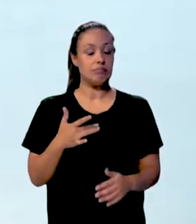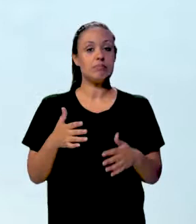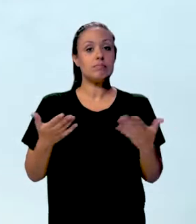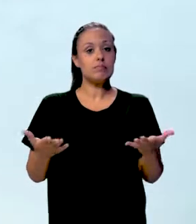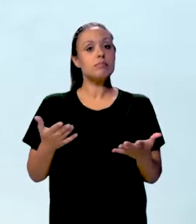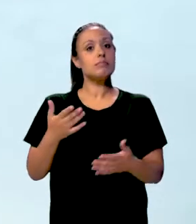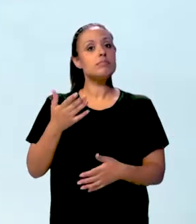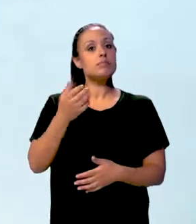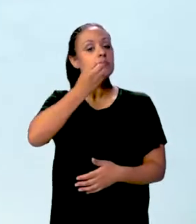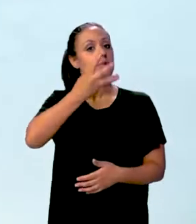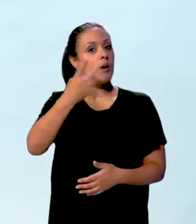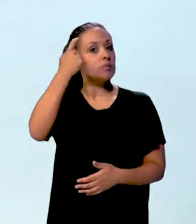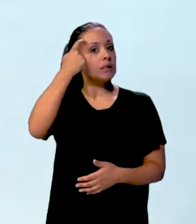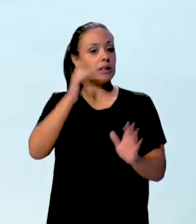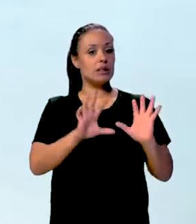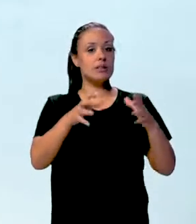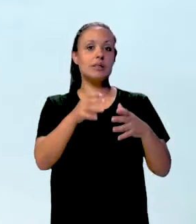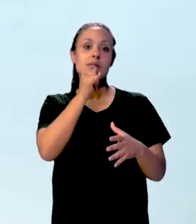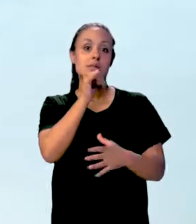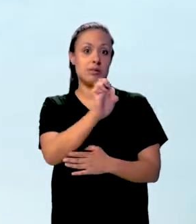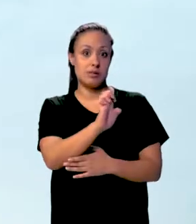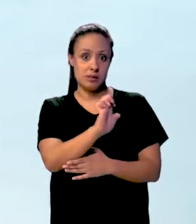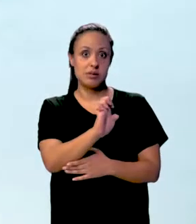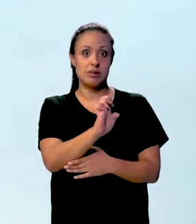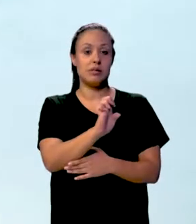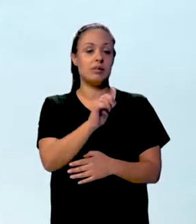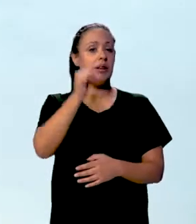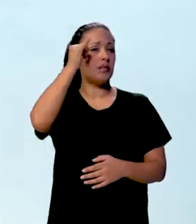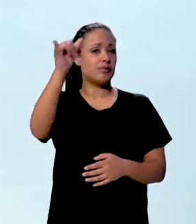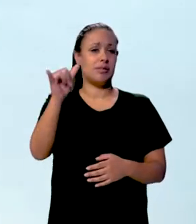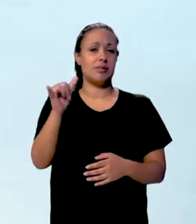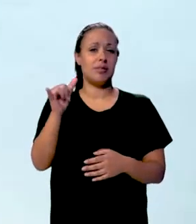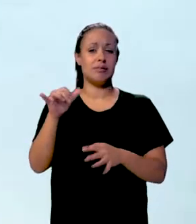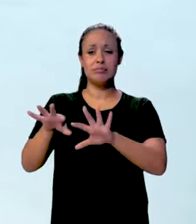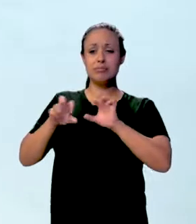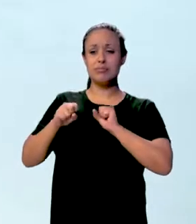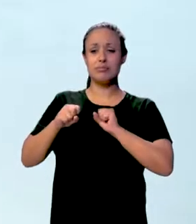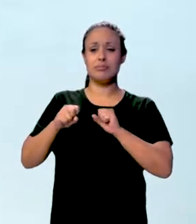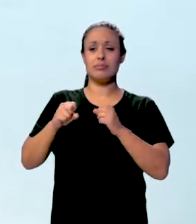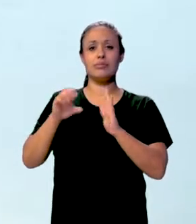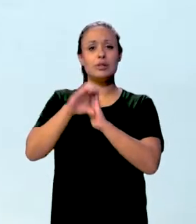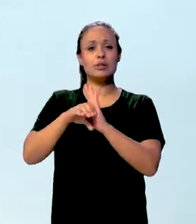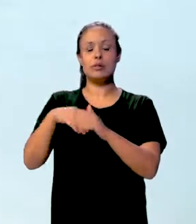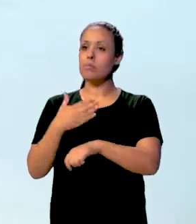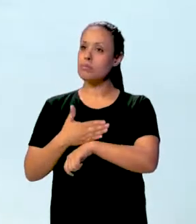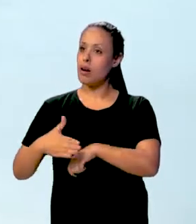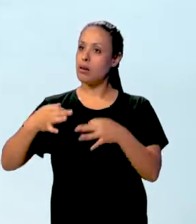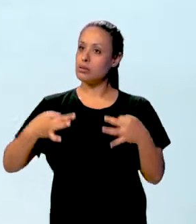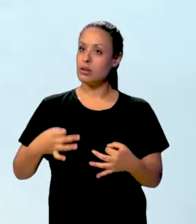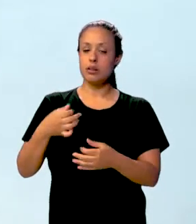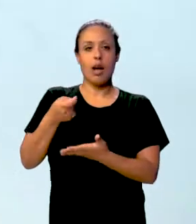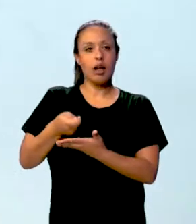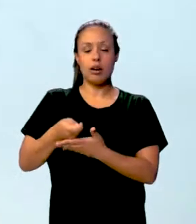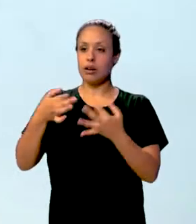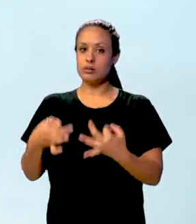pensar também nas questões LGBT de uma maneira que não seja essa centrada nesse sujeito branco,